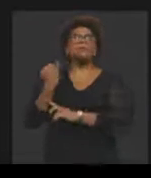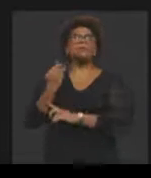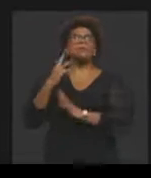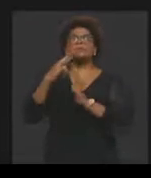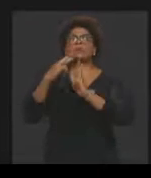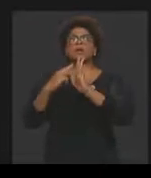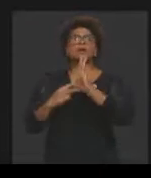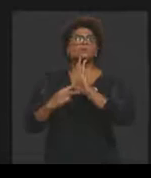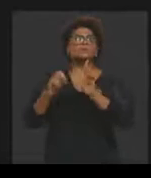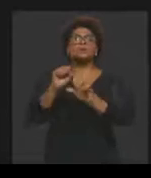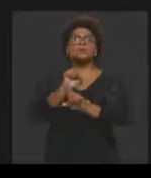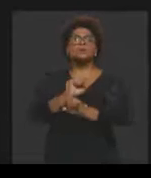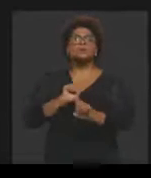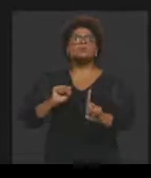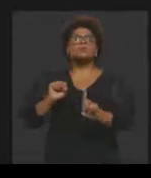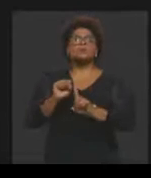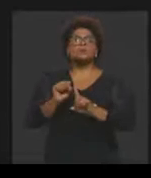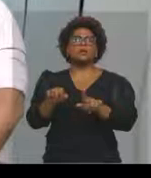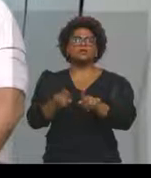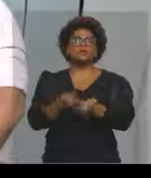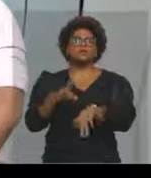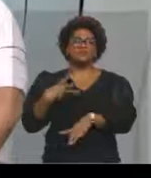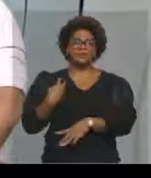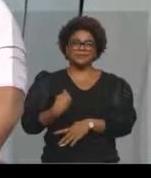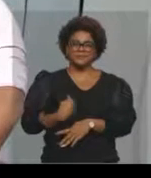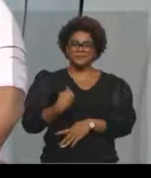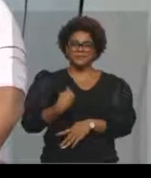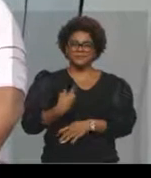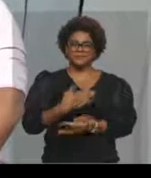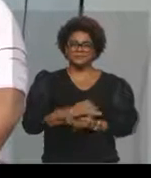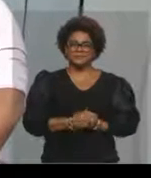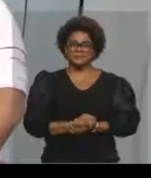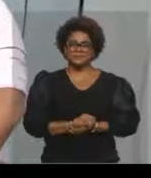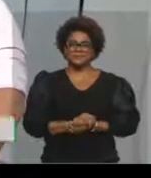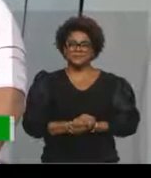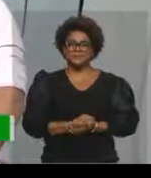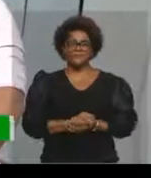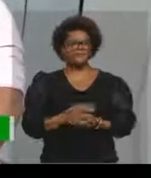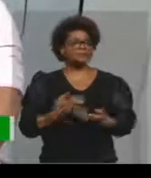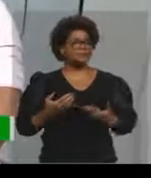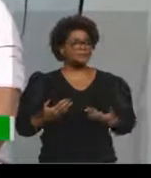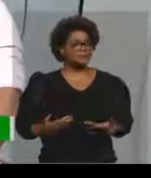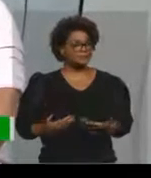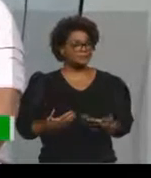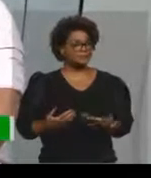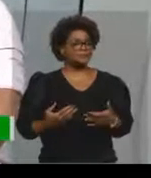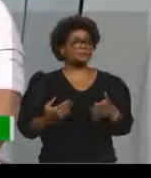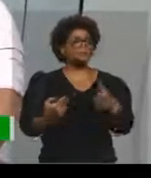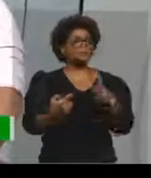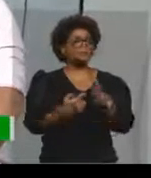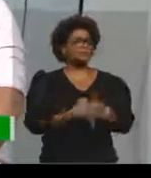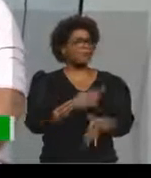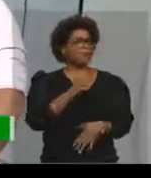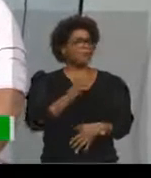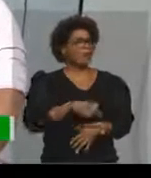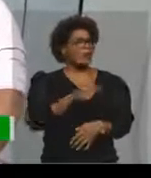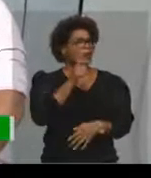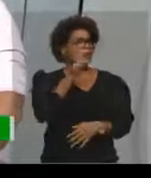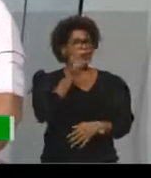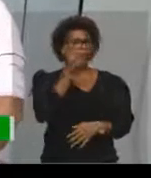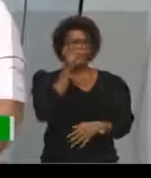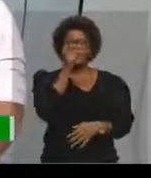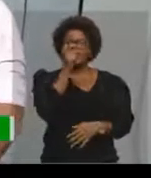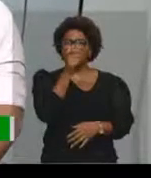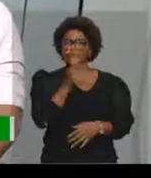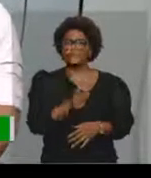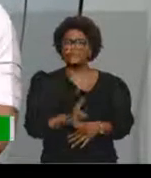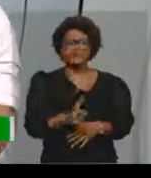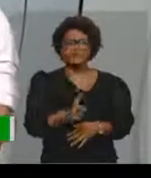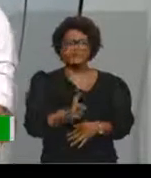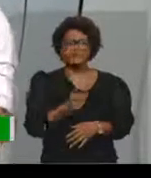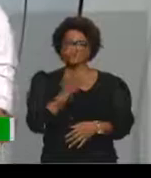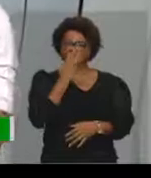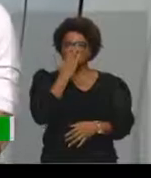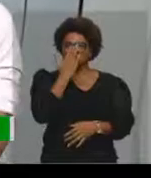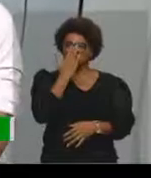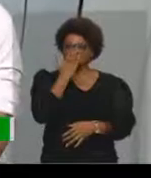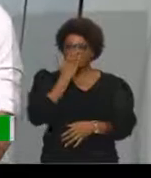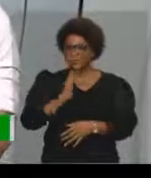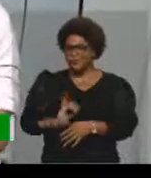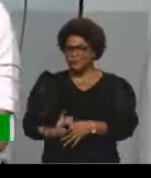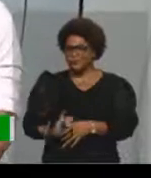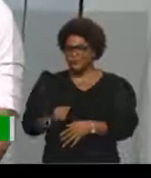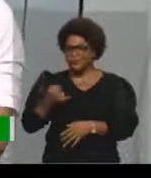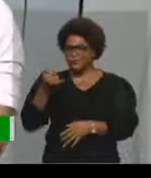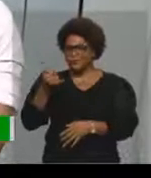nossas vidas? Bom, essa pergunta é muito interessante e eu vou fazer um gancho ao responder